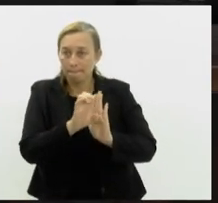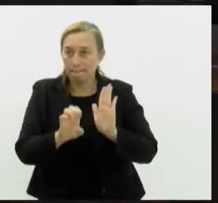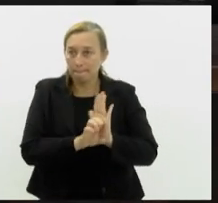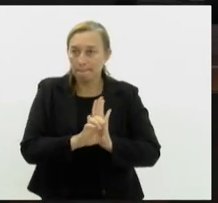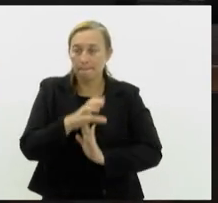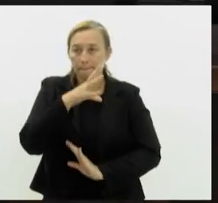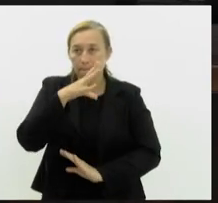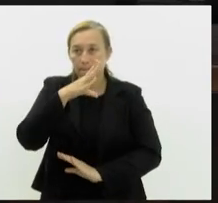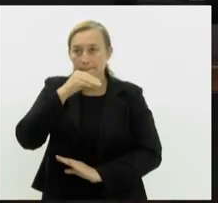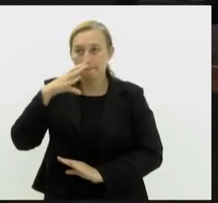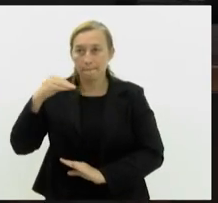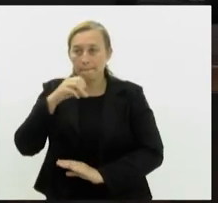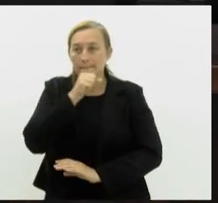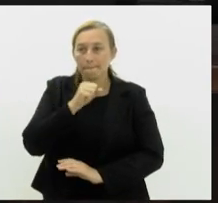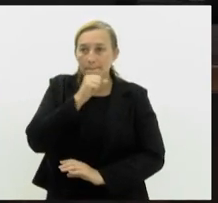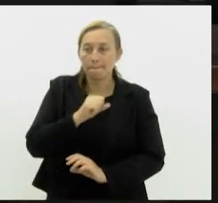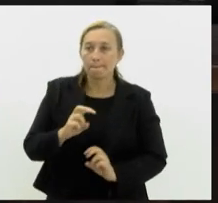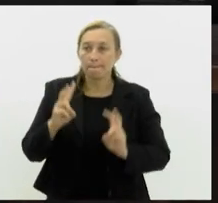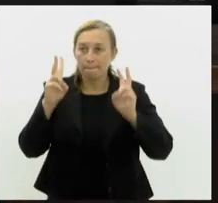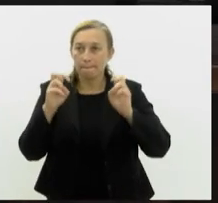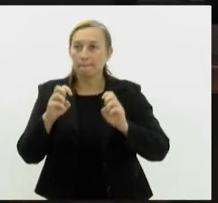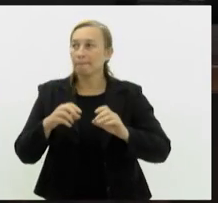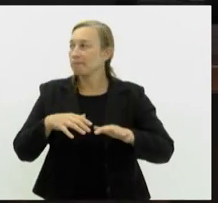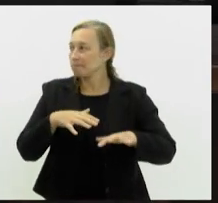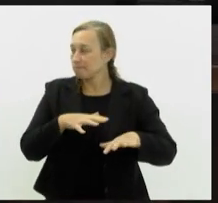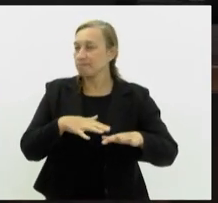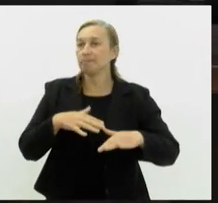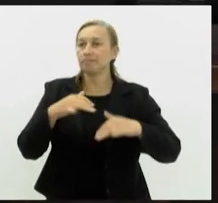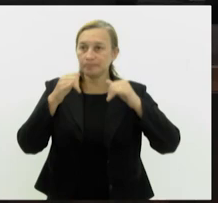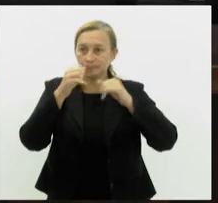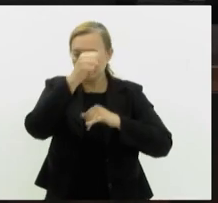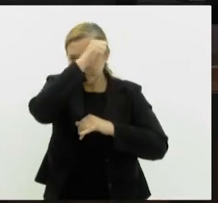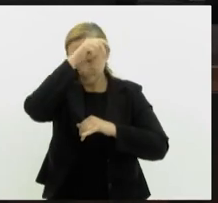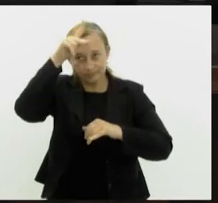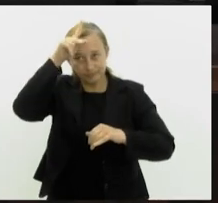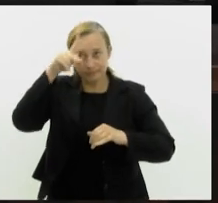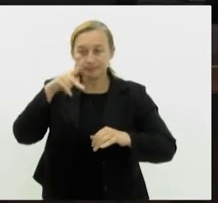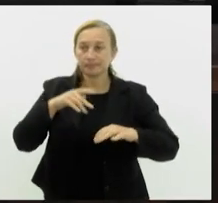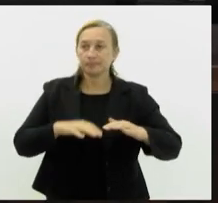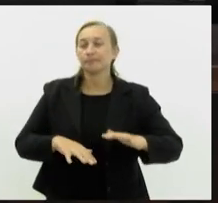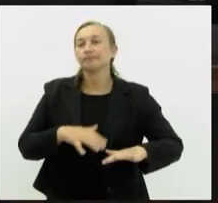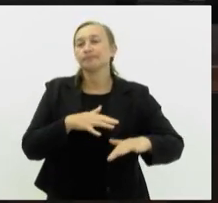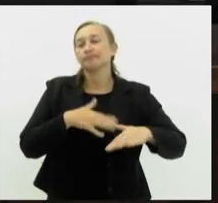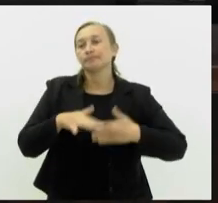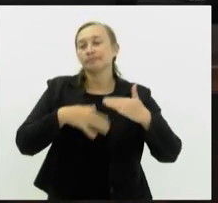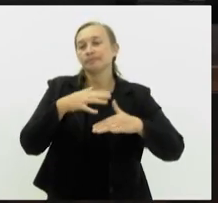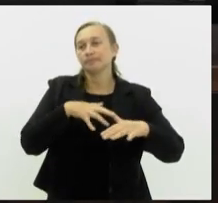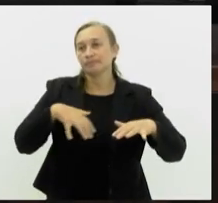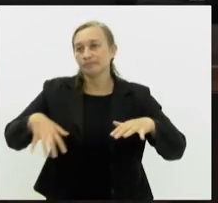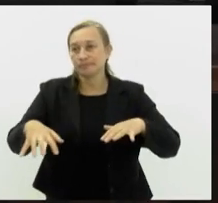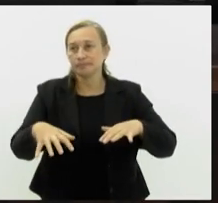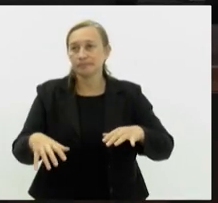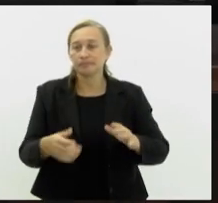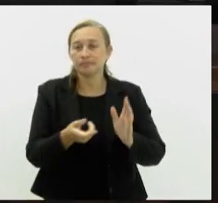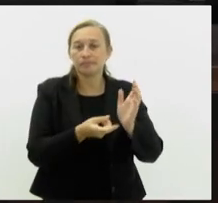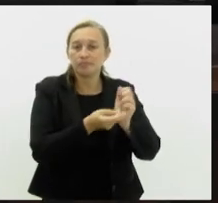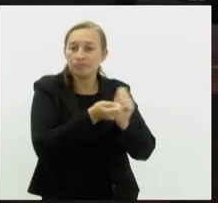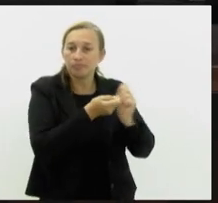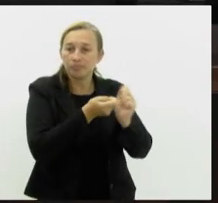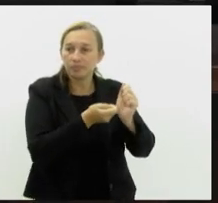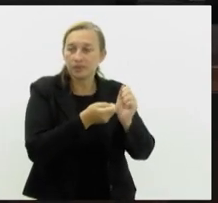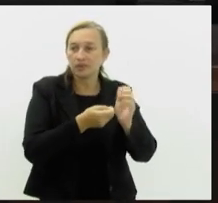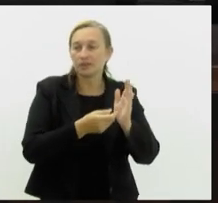de Educação, de Assuntos Municipais e Desenvolvimento Regional e de Orçamento, Finanças, Fiscalização Financeira